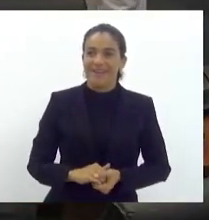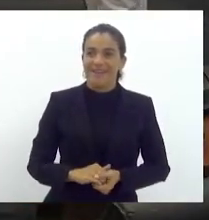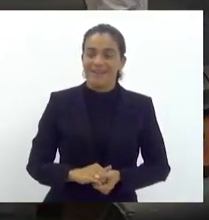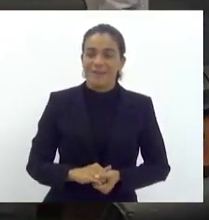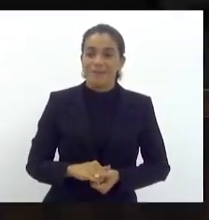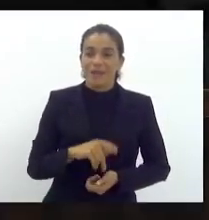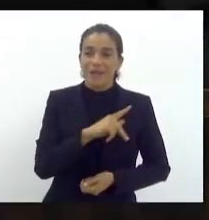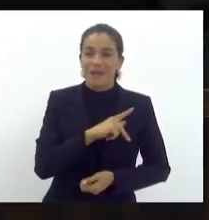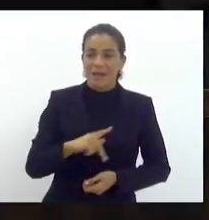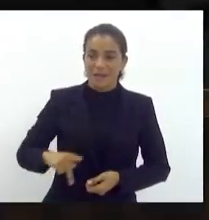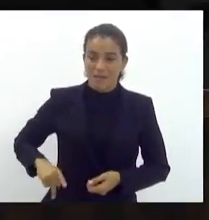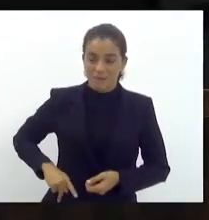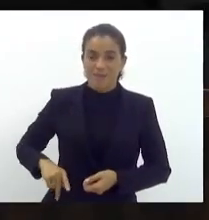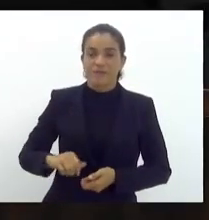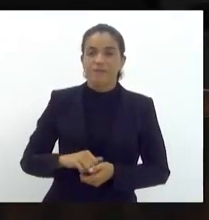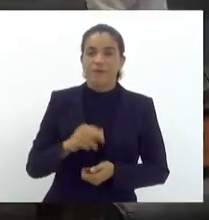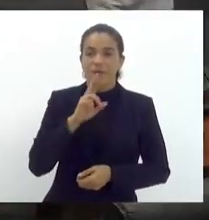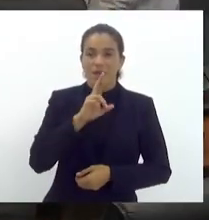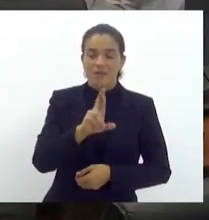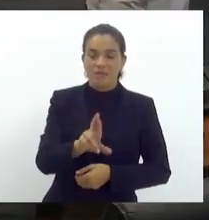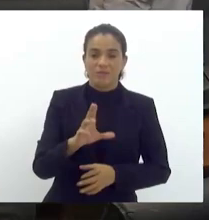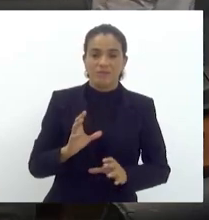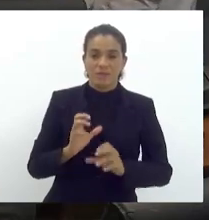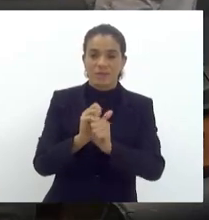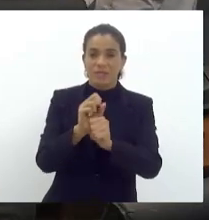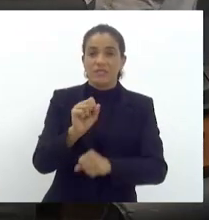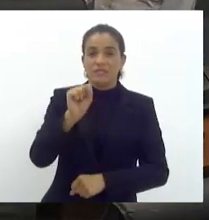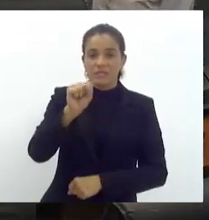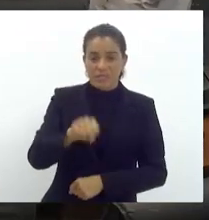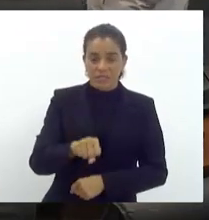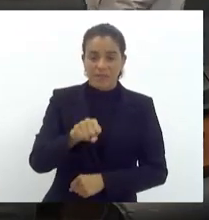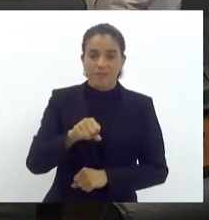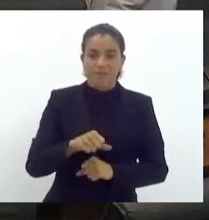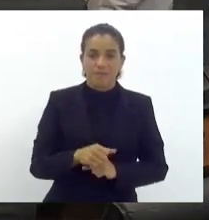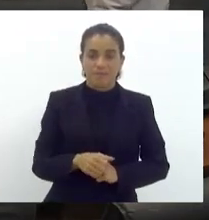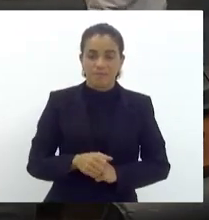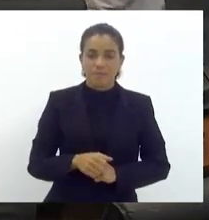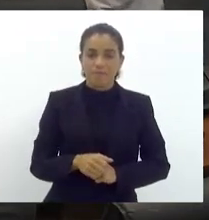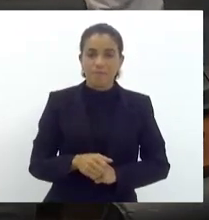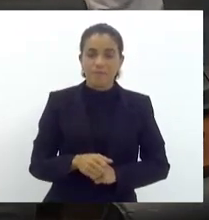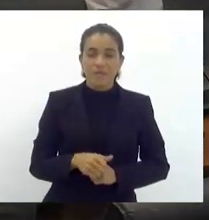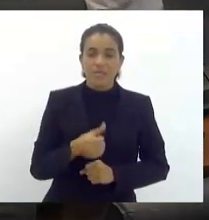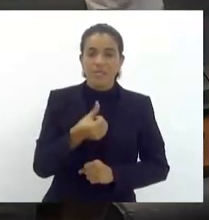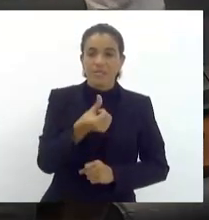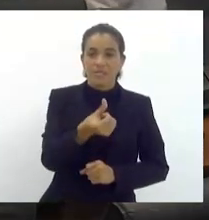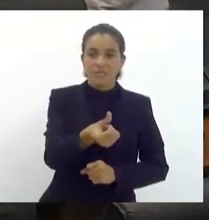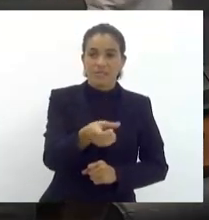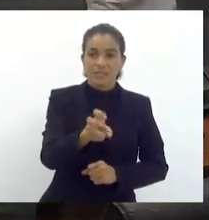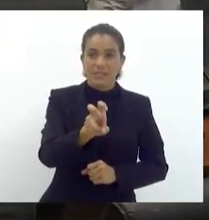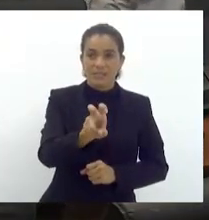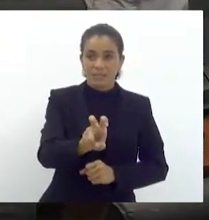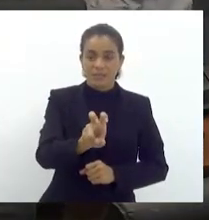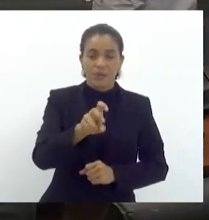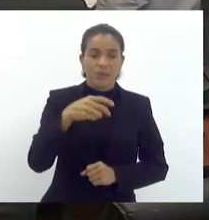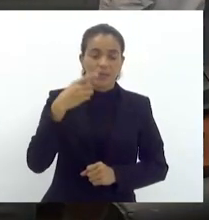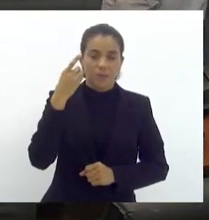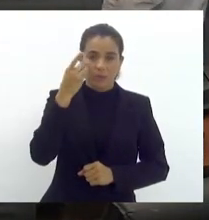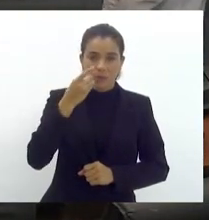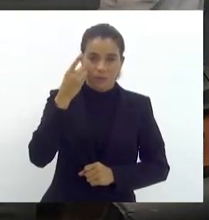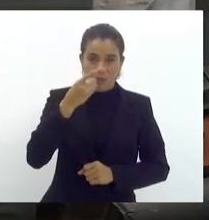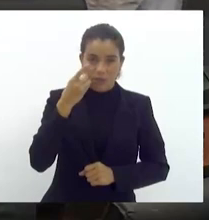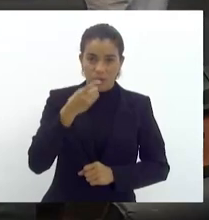a presidência proclama o resultado botar um sim botaram 65 deputados